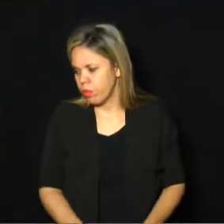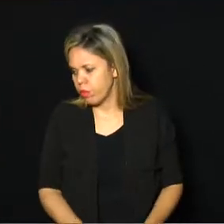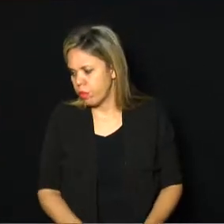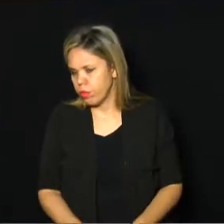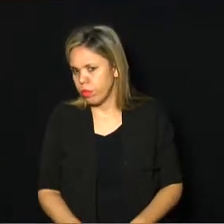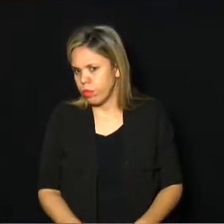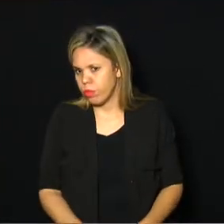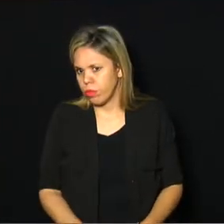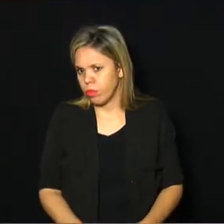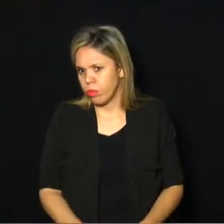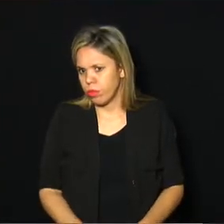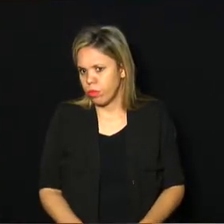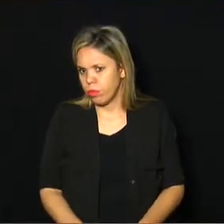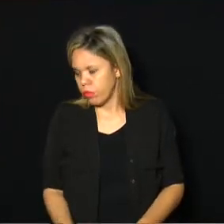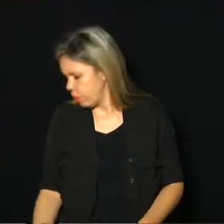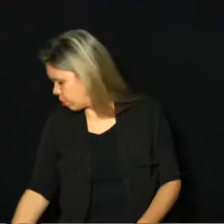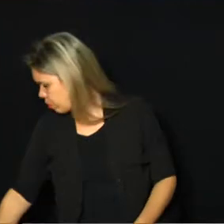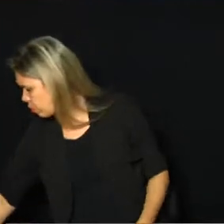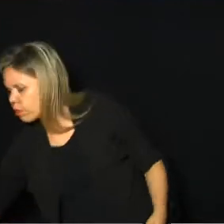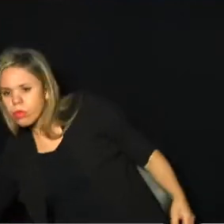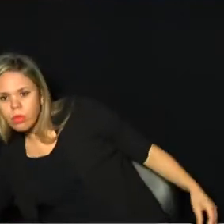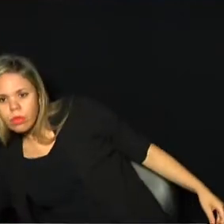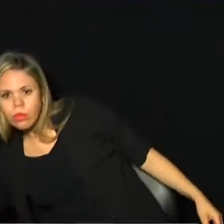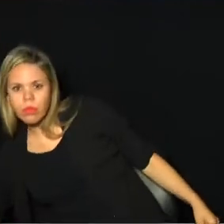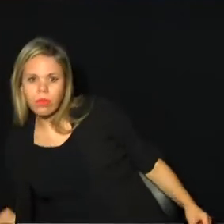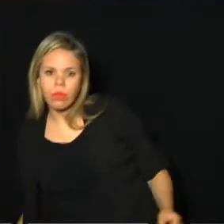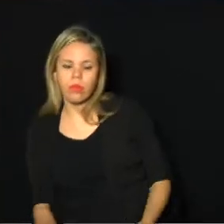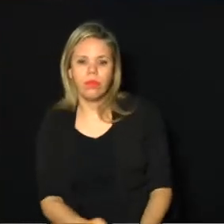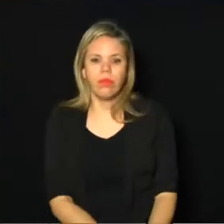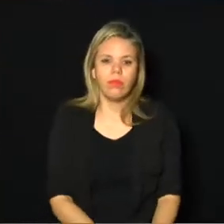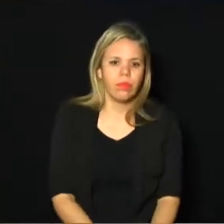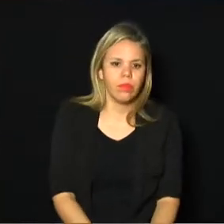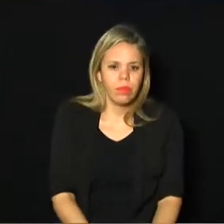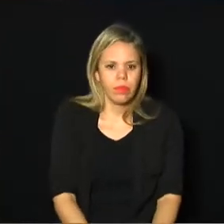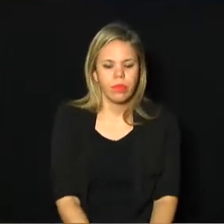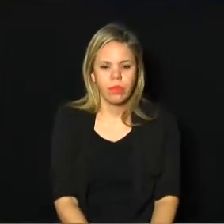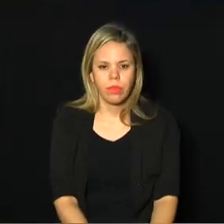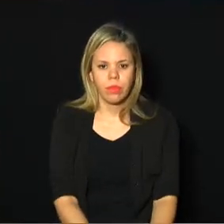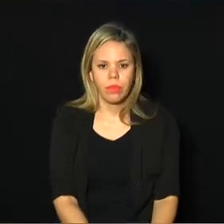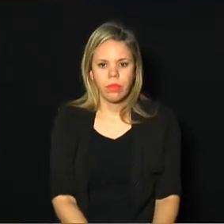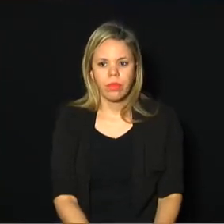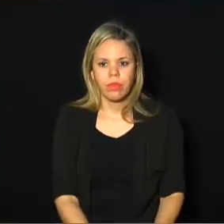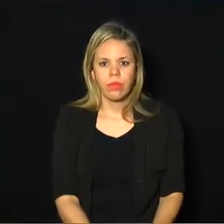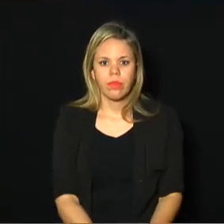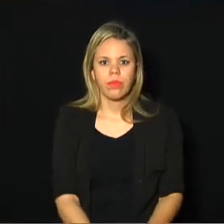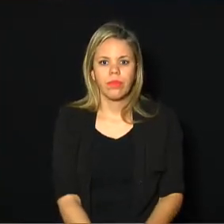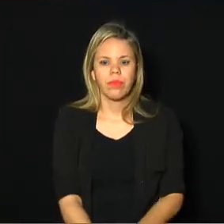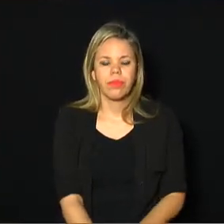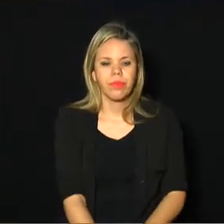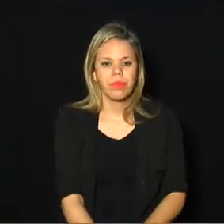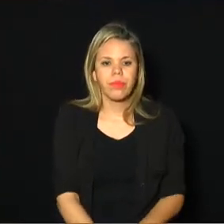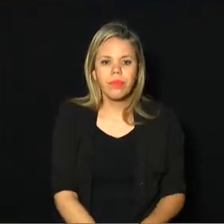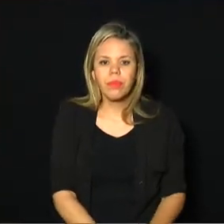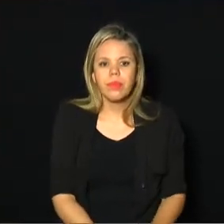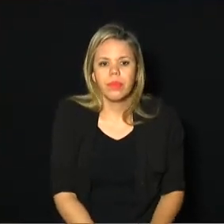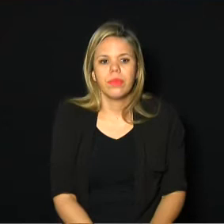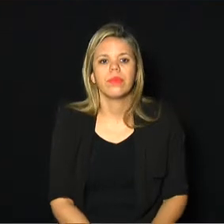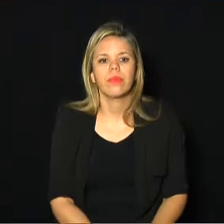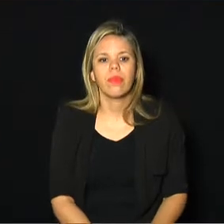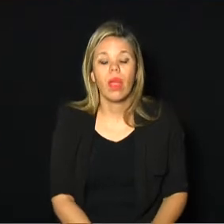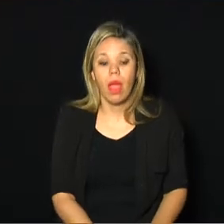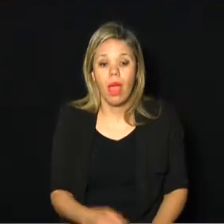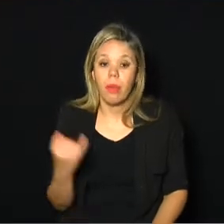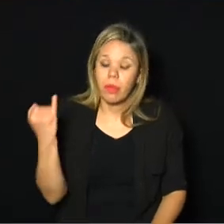poderes, atuar no sentido de prevenir a violência. Isso que nós falamos, é muito importante que a violência seja